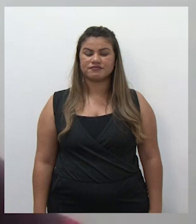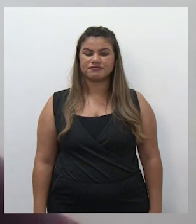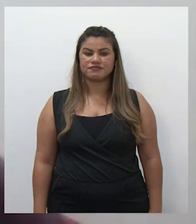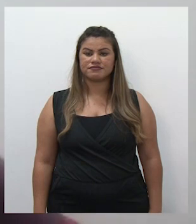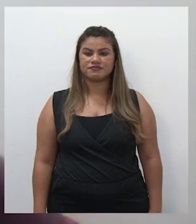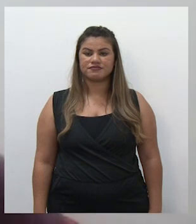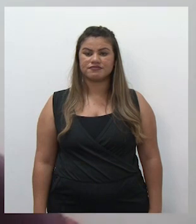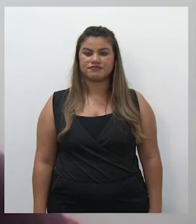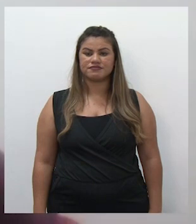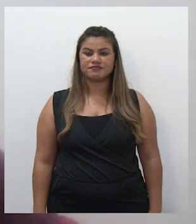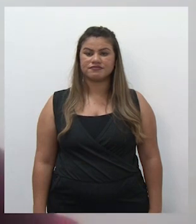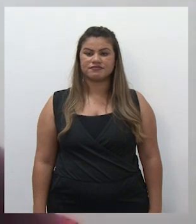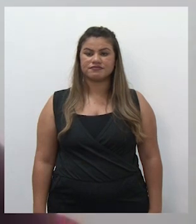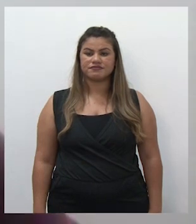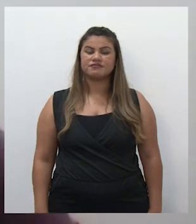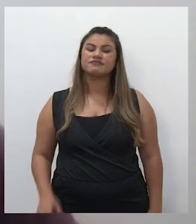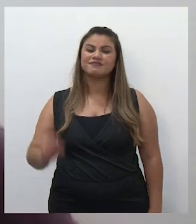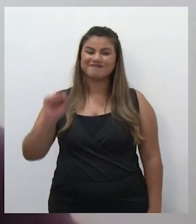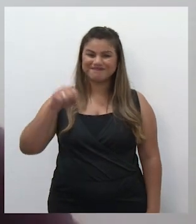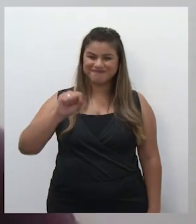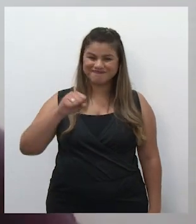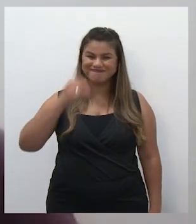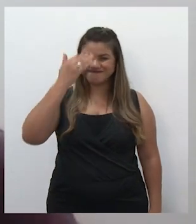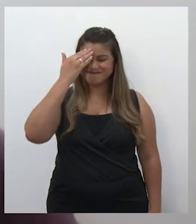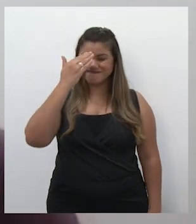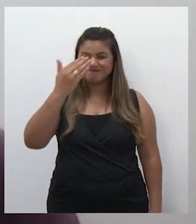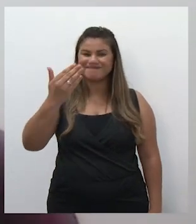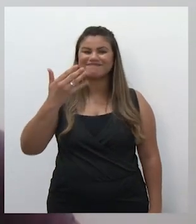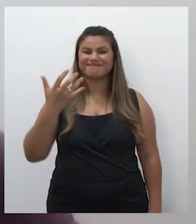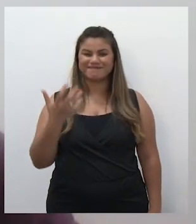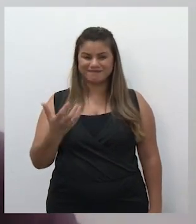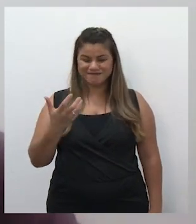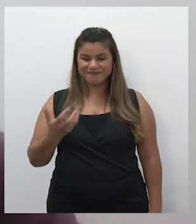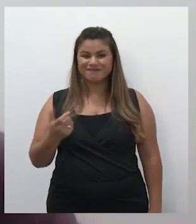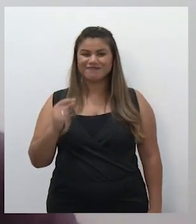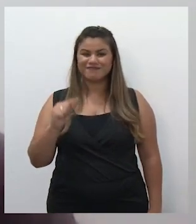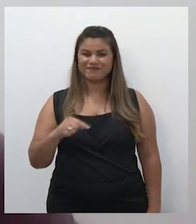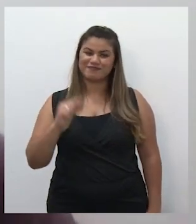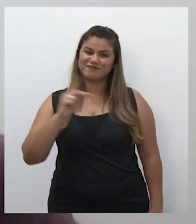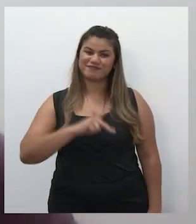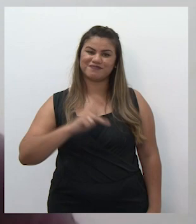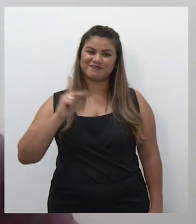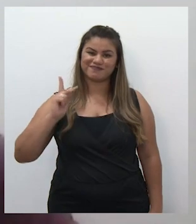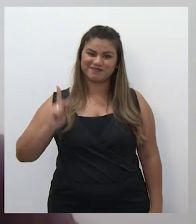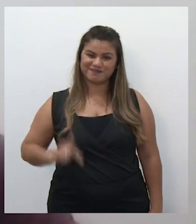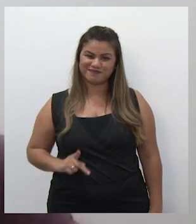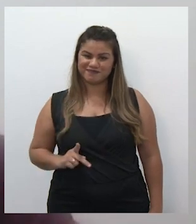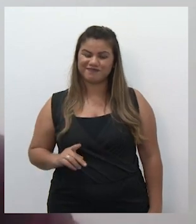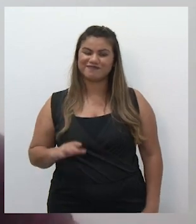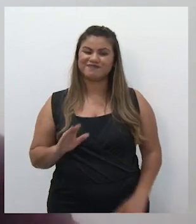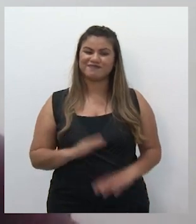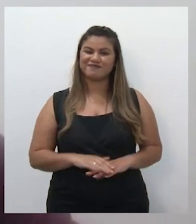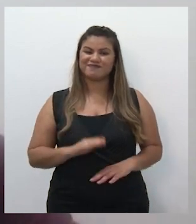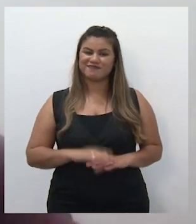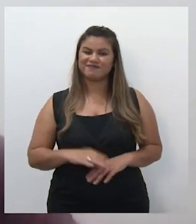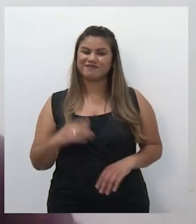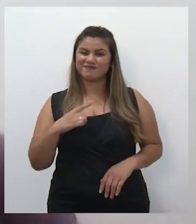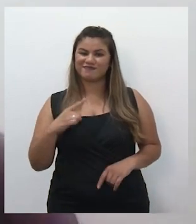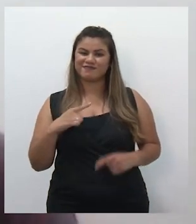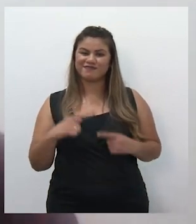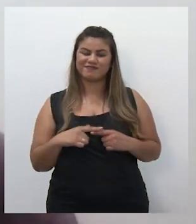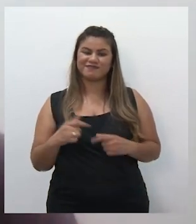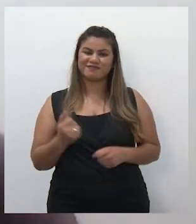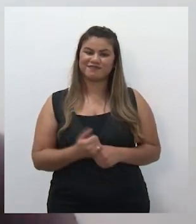Sim, eu gostaria de agradecer imensamente, né, a contribuição que os professores têm feito no